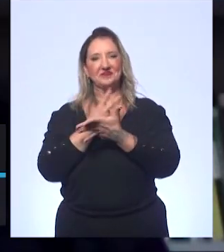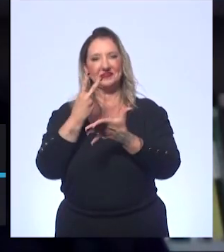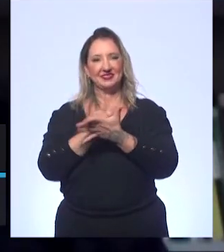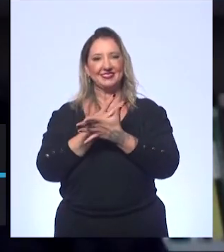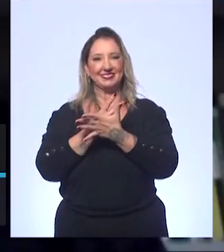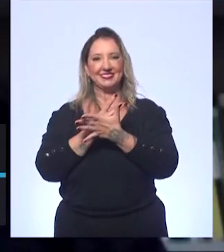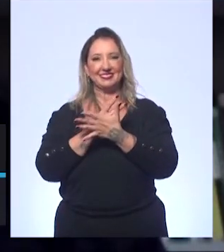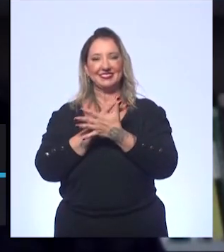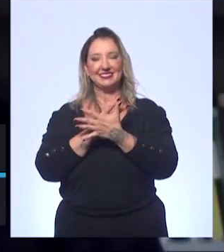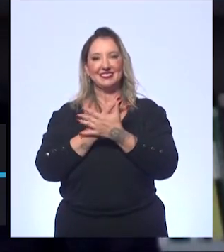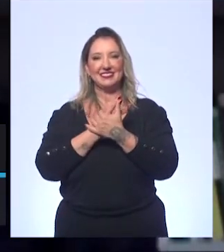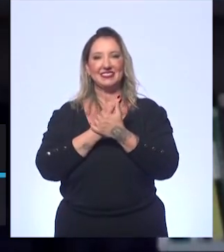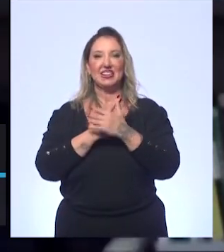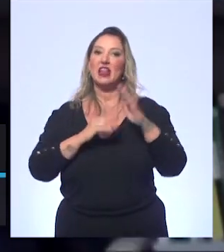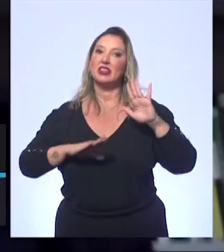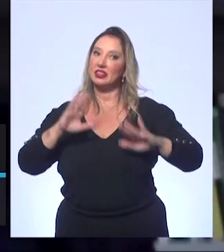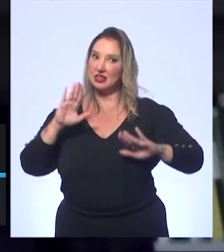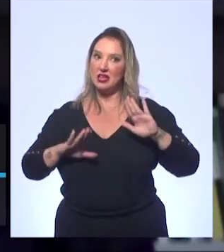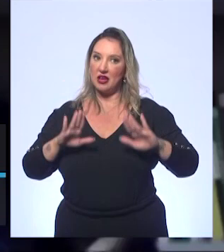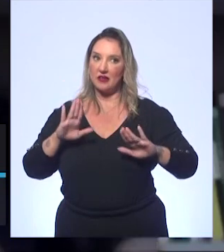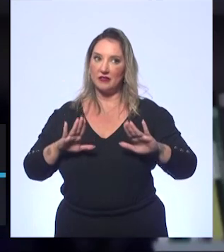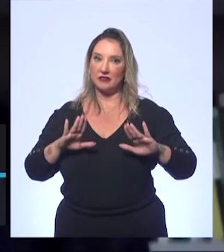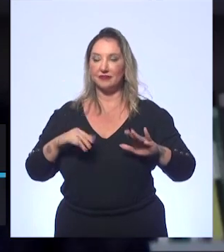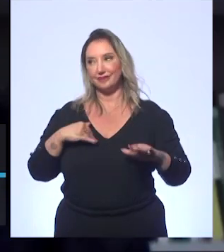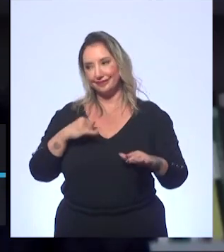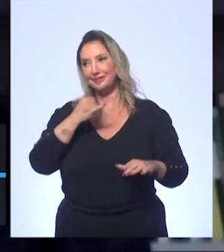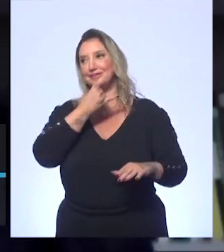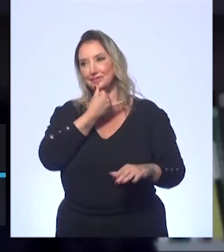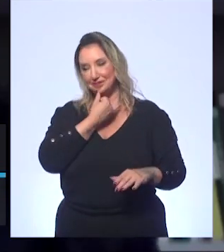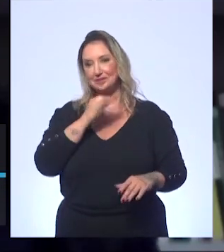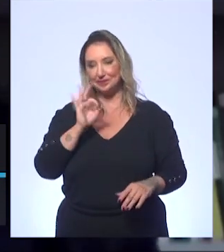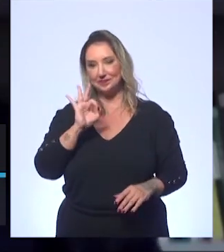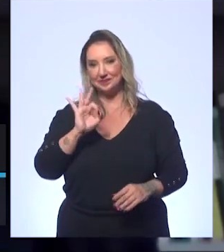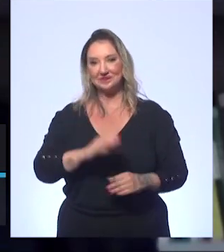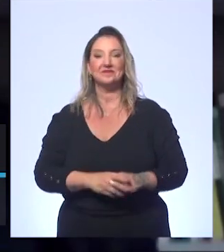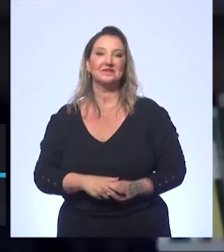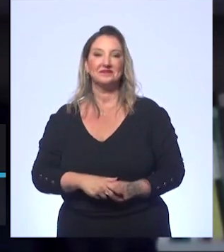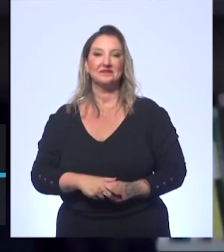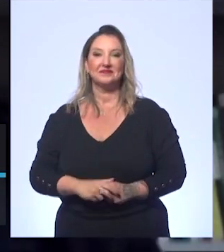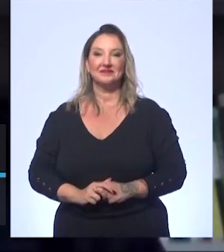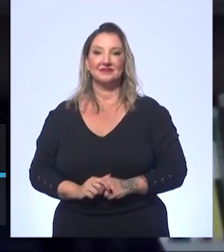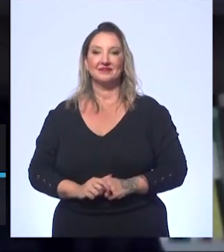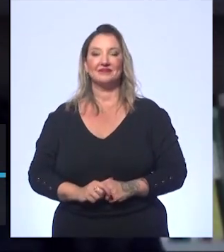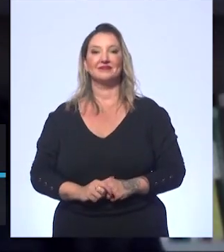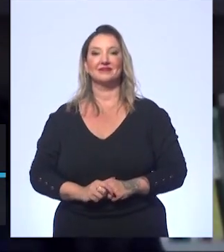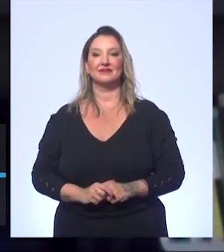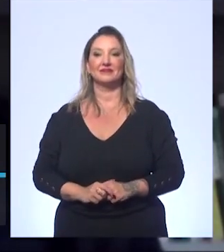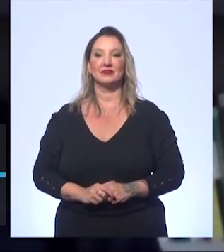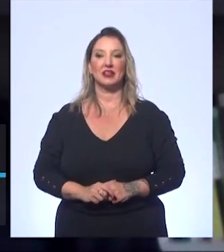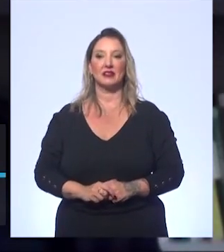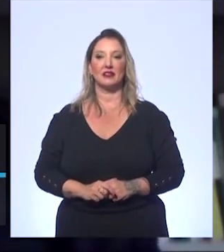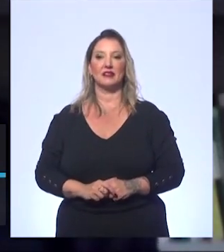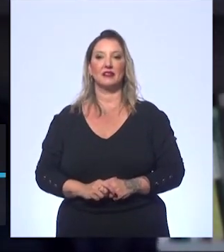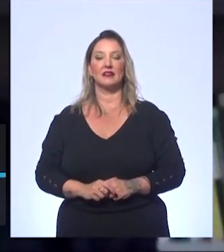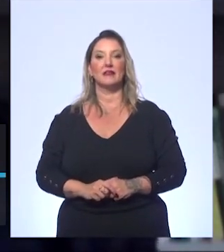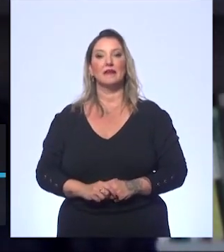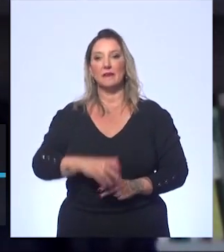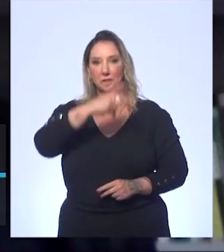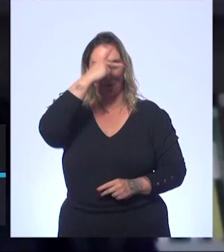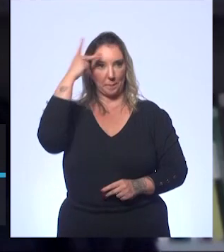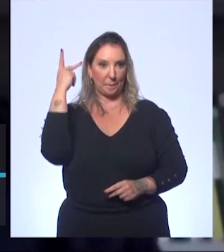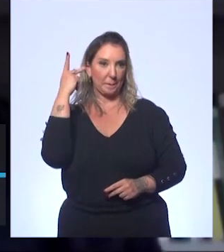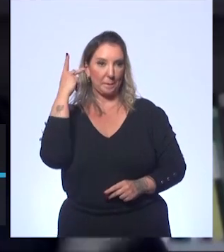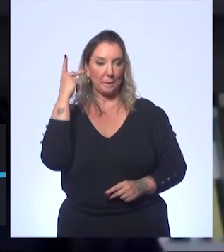é um grande erro que talvez que até me decepciona um pouco, é justamente isso. Que até mesmo aquelas pessoas